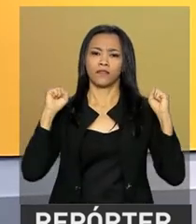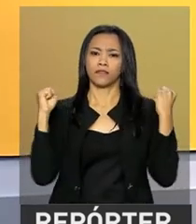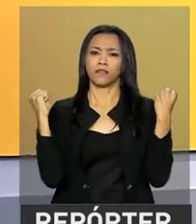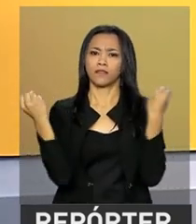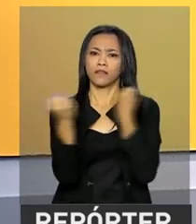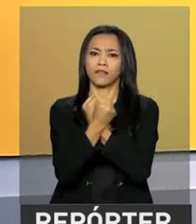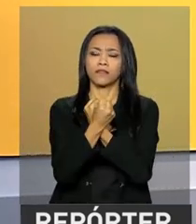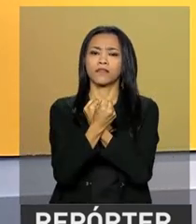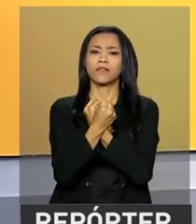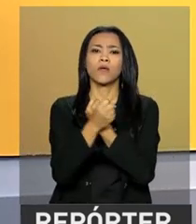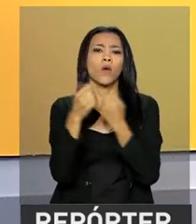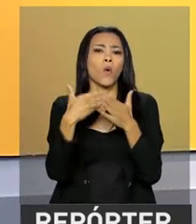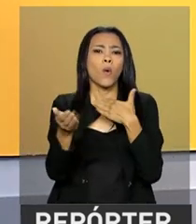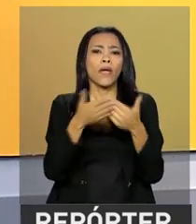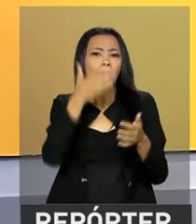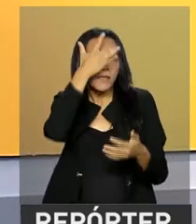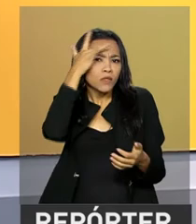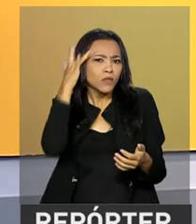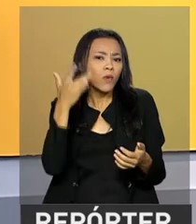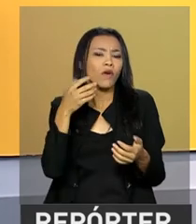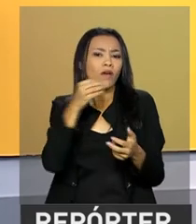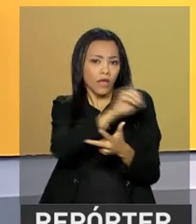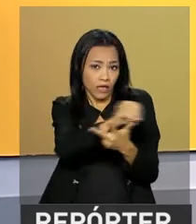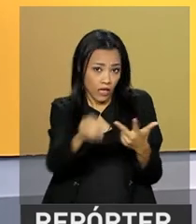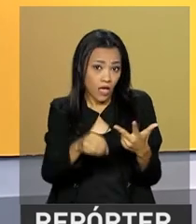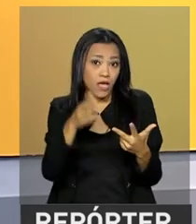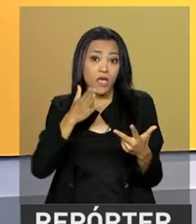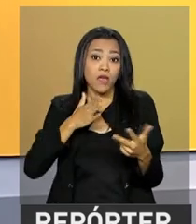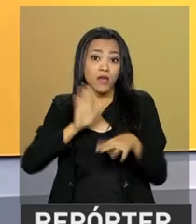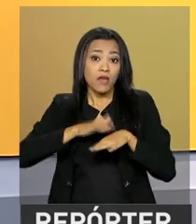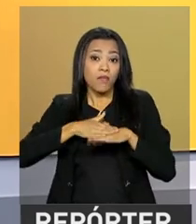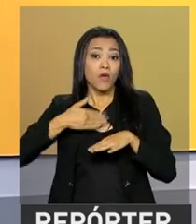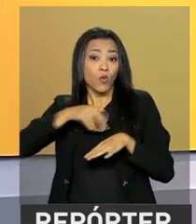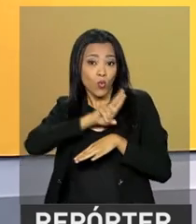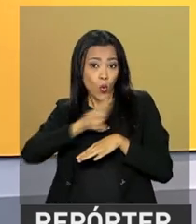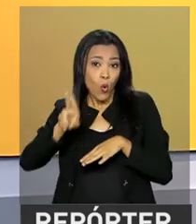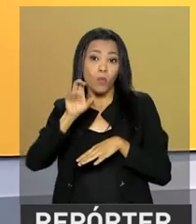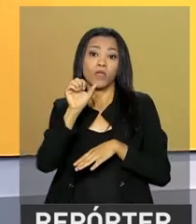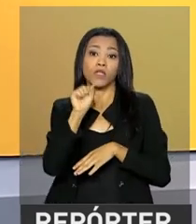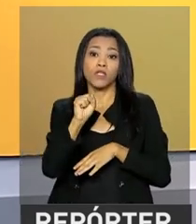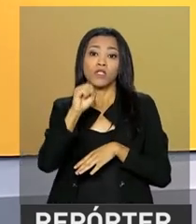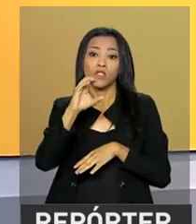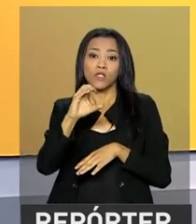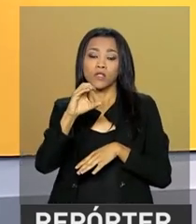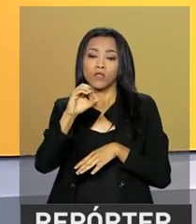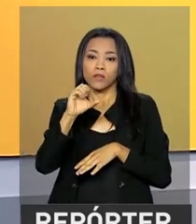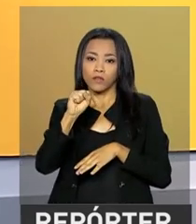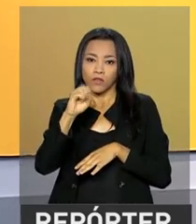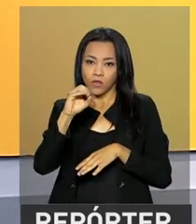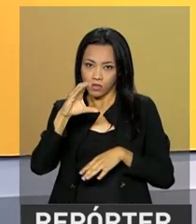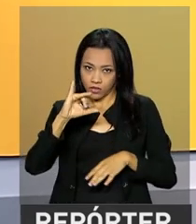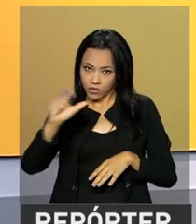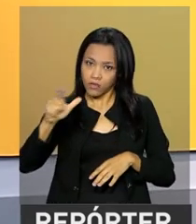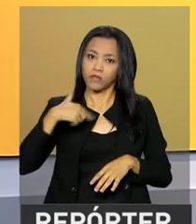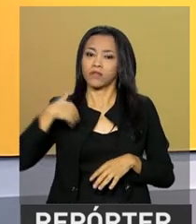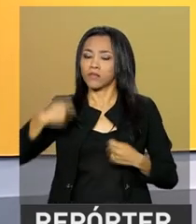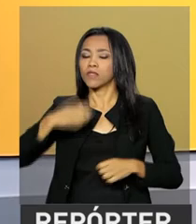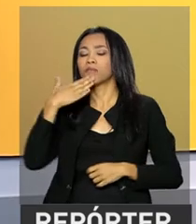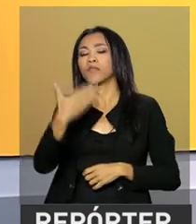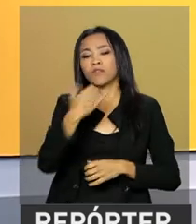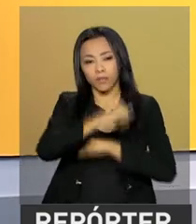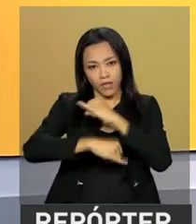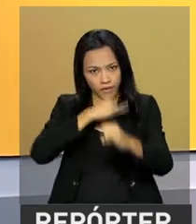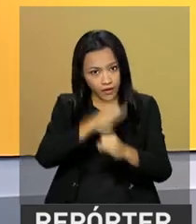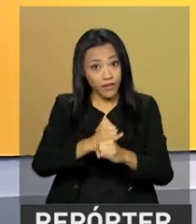outro candidato que vai fazer o enem e deseja ser atendido pelo nome social deve fazer a solicitação pela internet